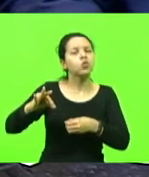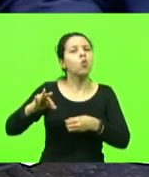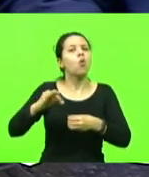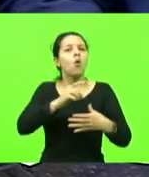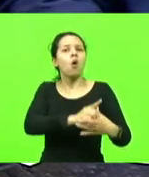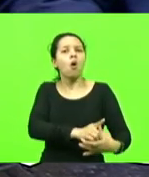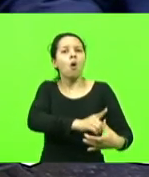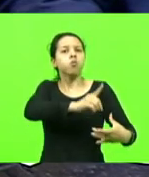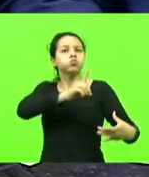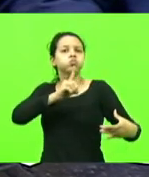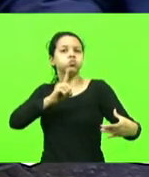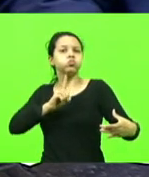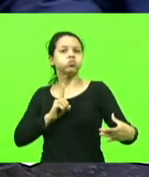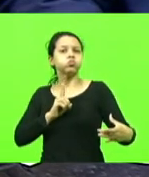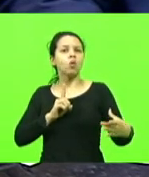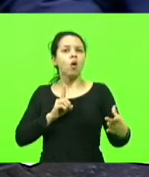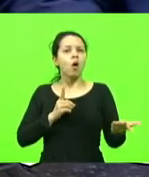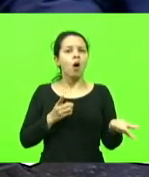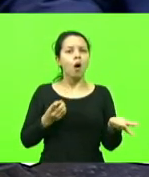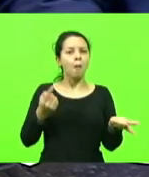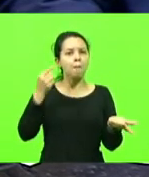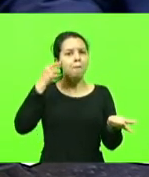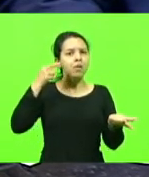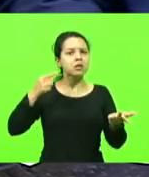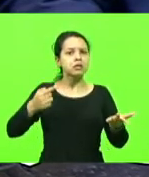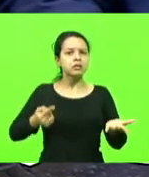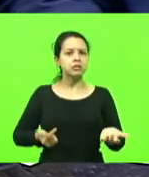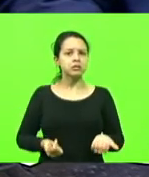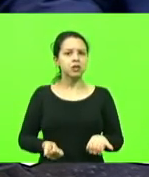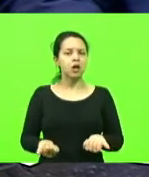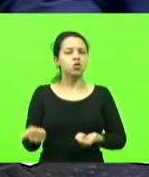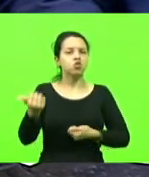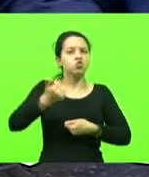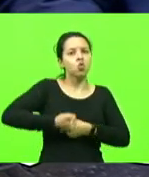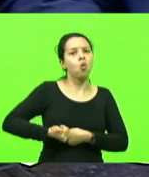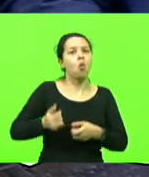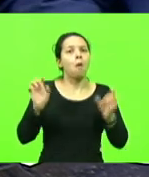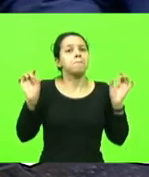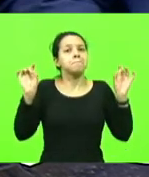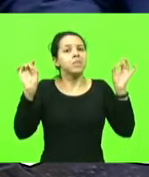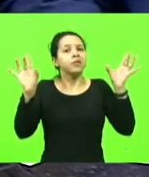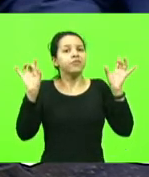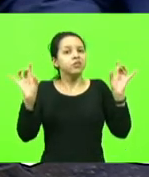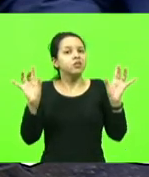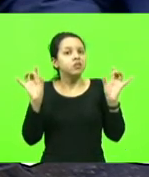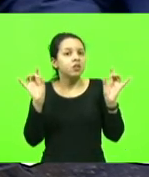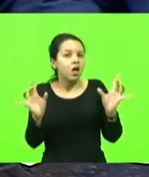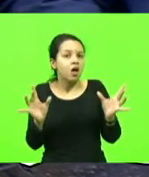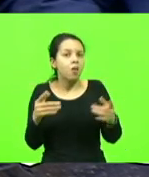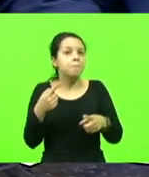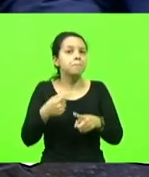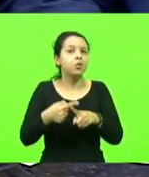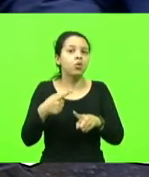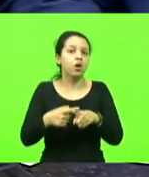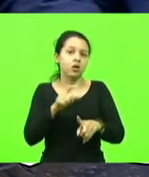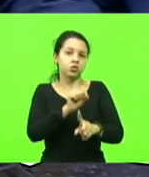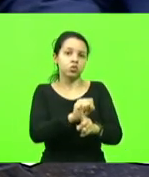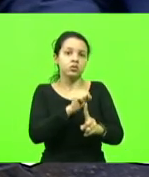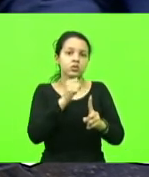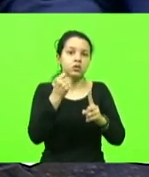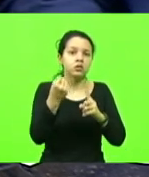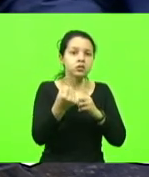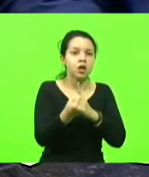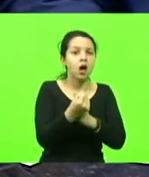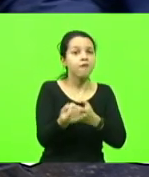a este privilégio, se arrogar detentora de um privilégio, porque a sociedade retornou,